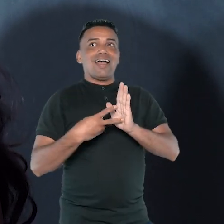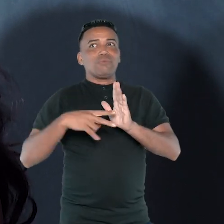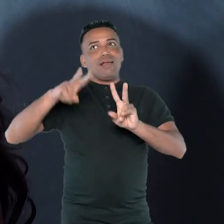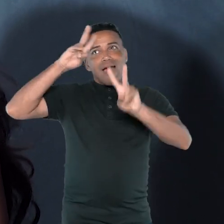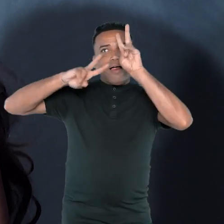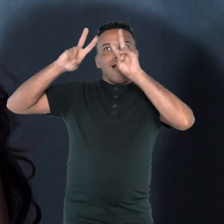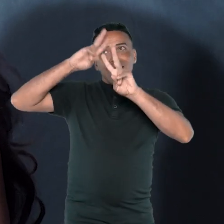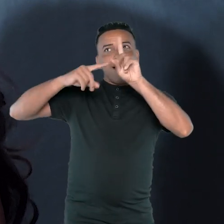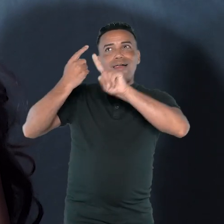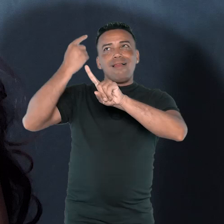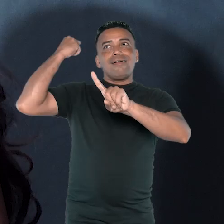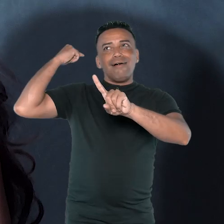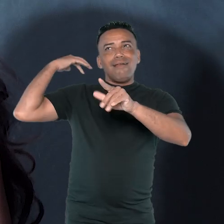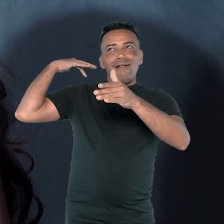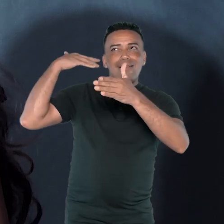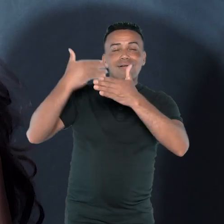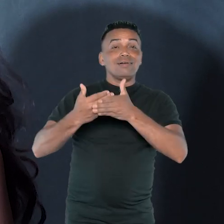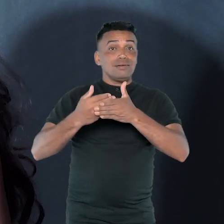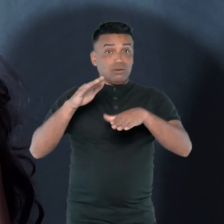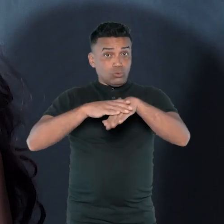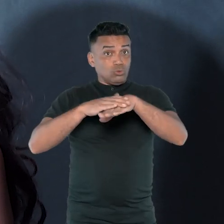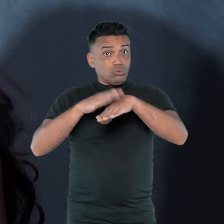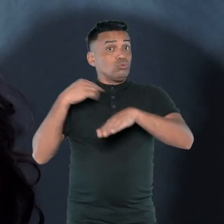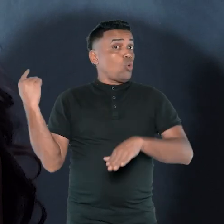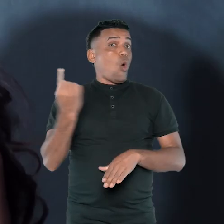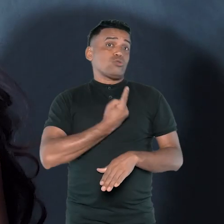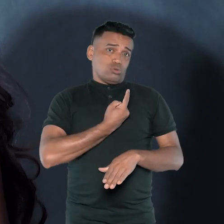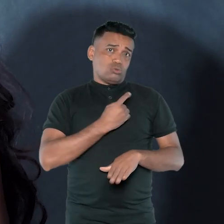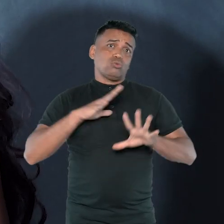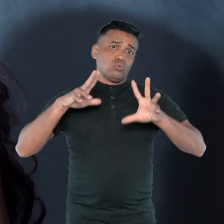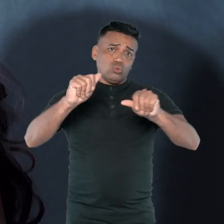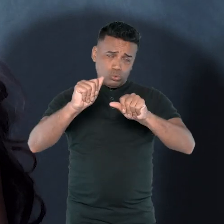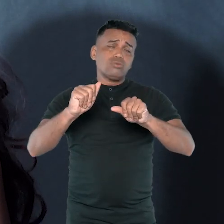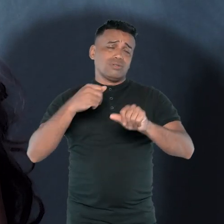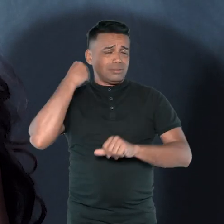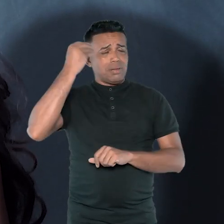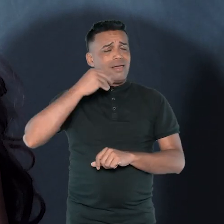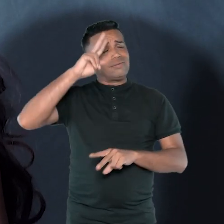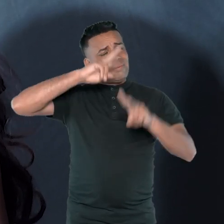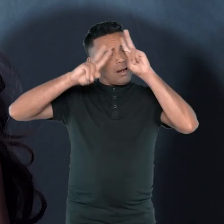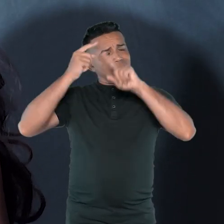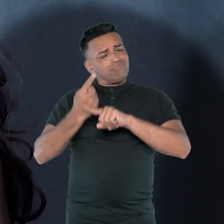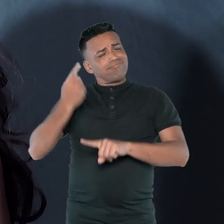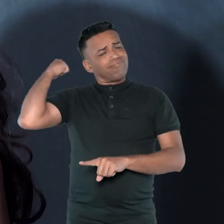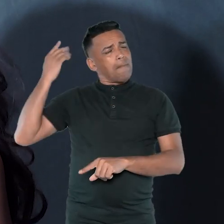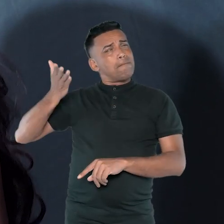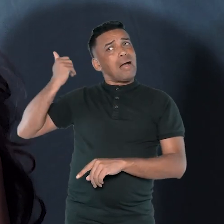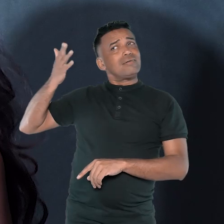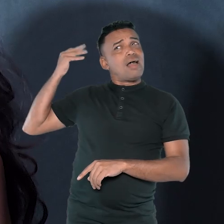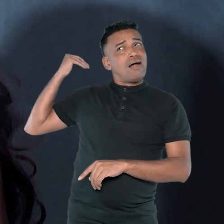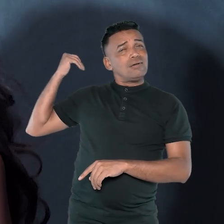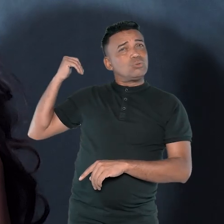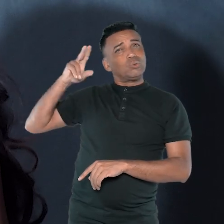Então, tem algo assim, todos nós temos essas experiências também, né, de, às vezes, revisitando a nossa história, o nosso passado, a gente se